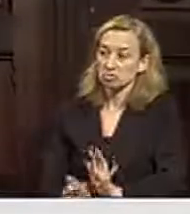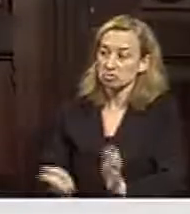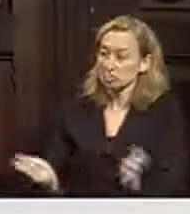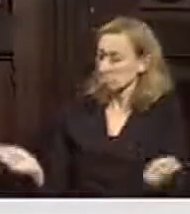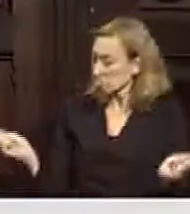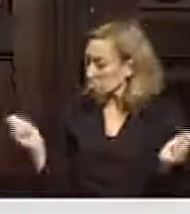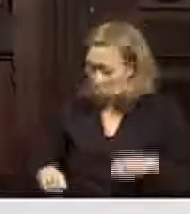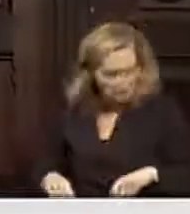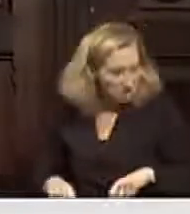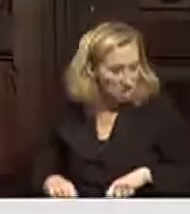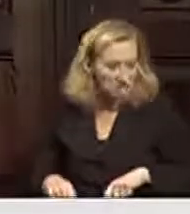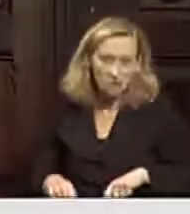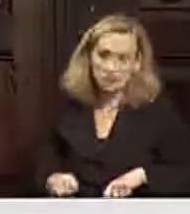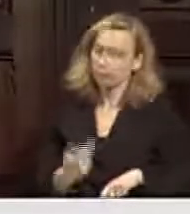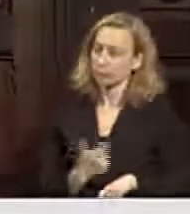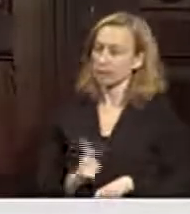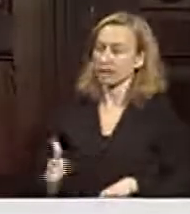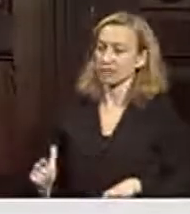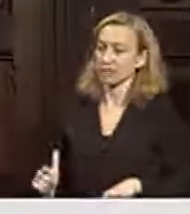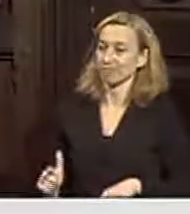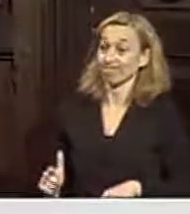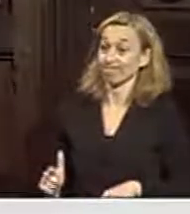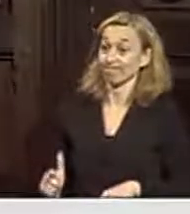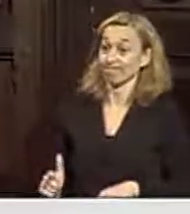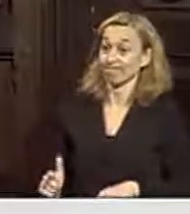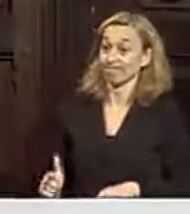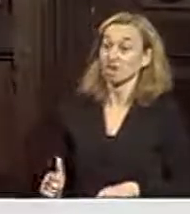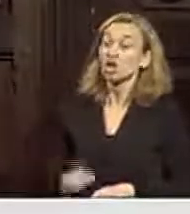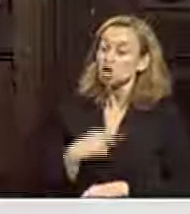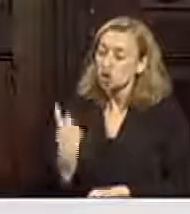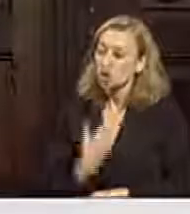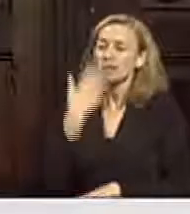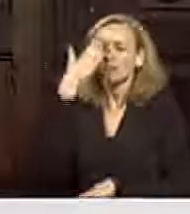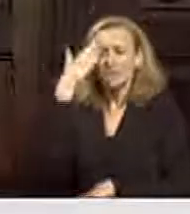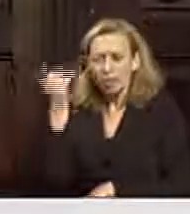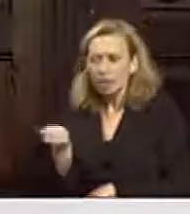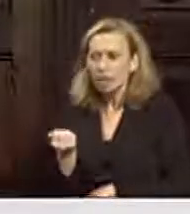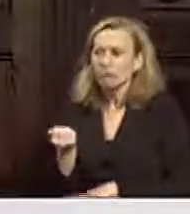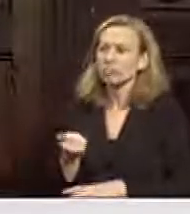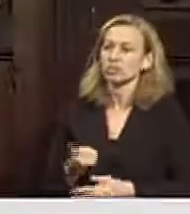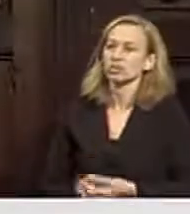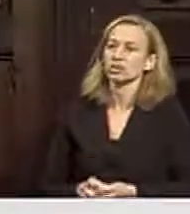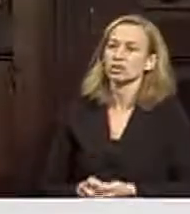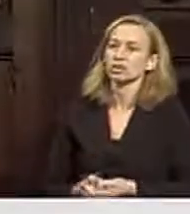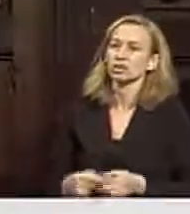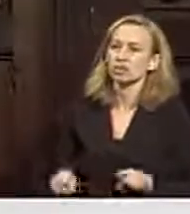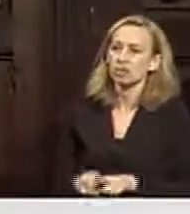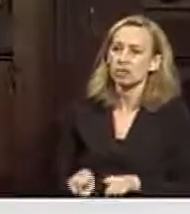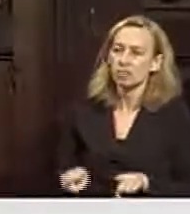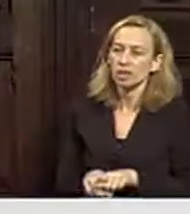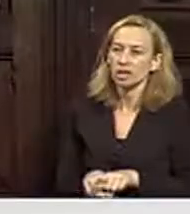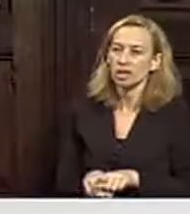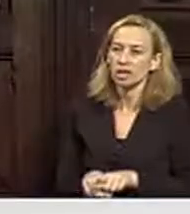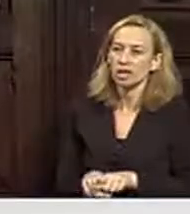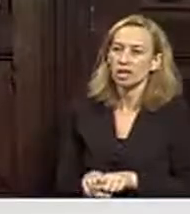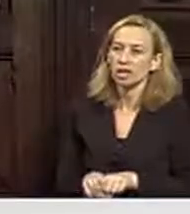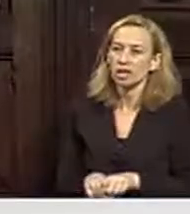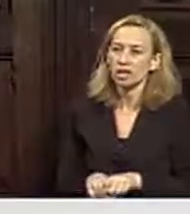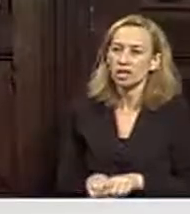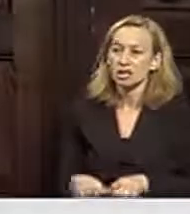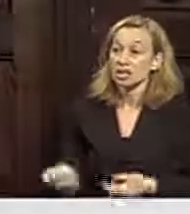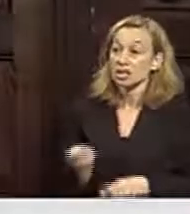que ele se destaca pela sua omissão. Nós sabemos que ele também destaca-se na